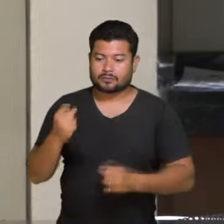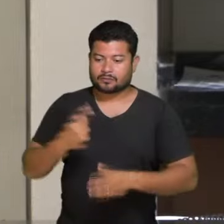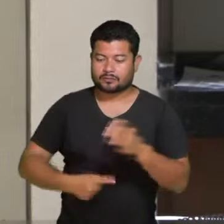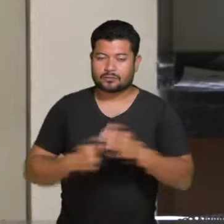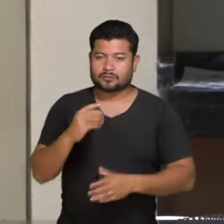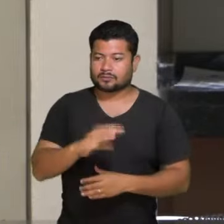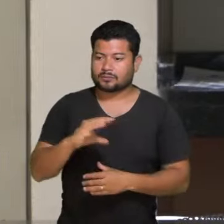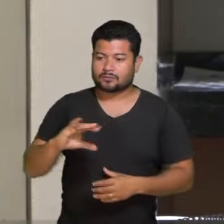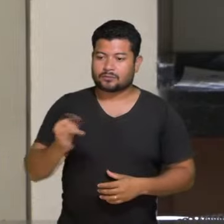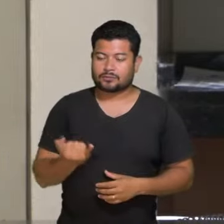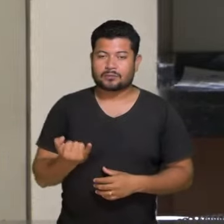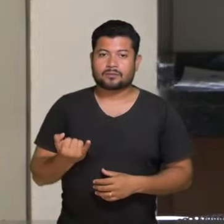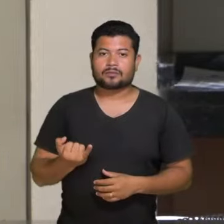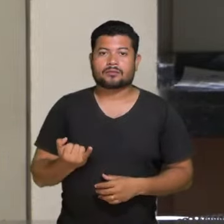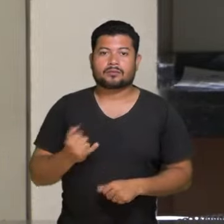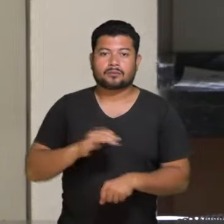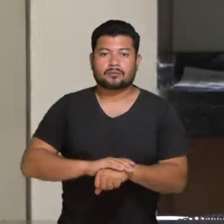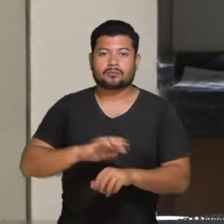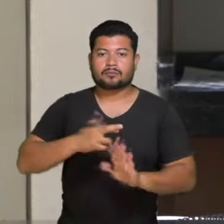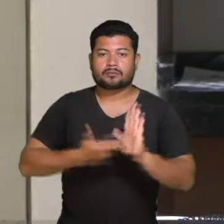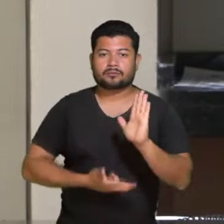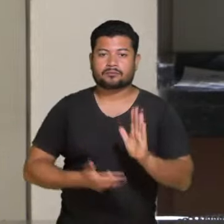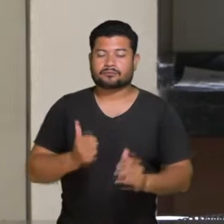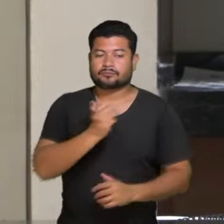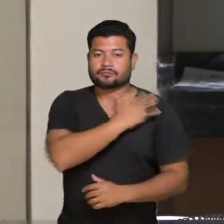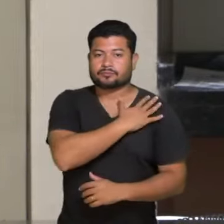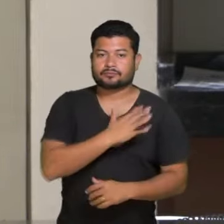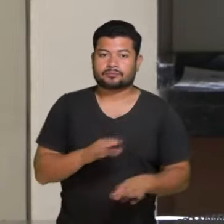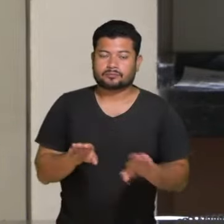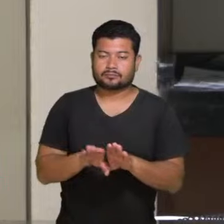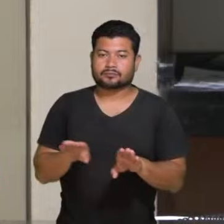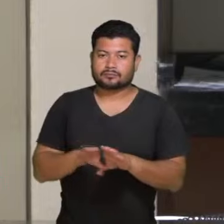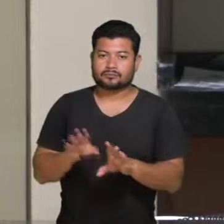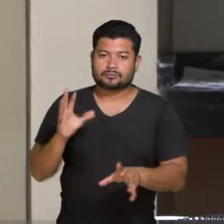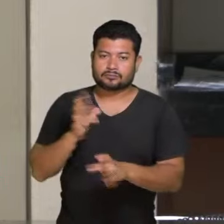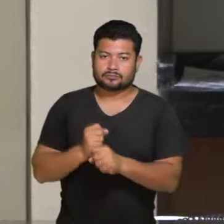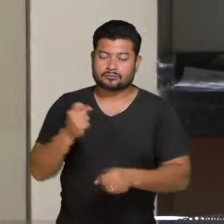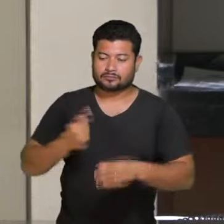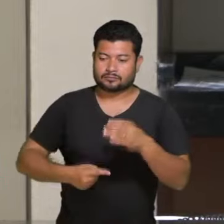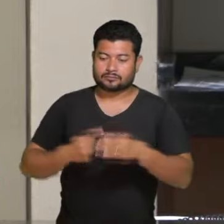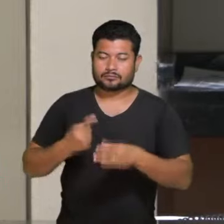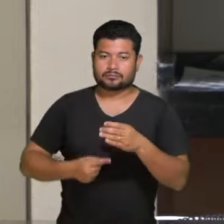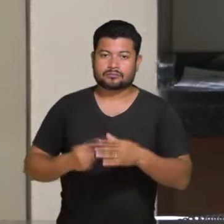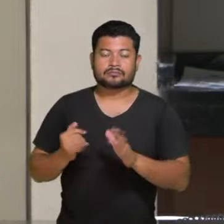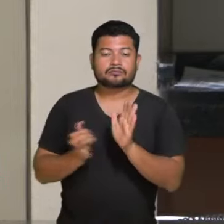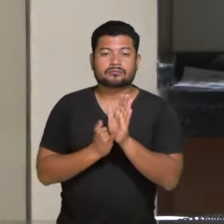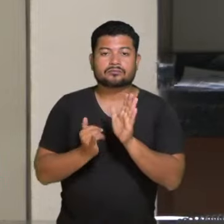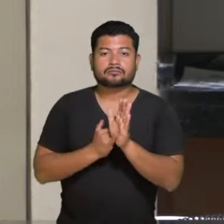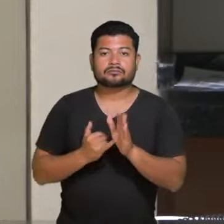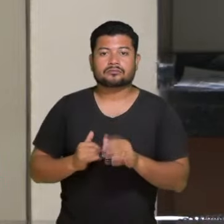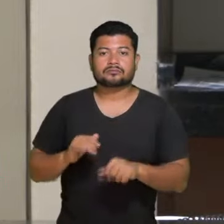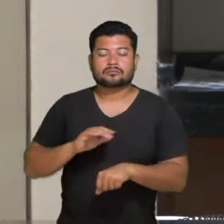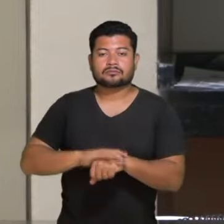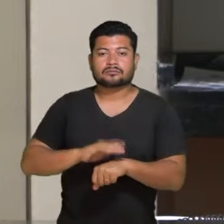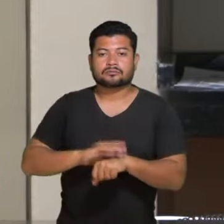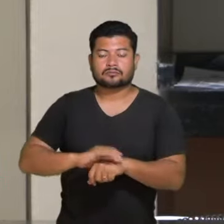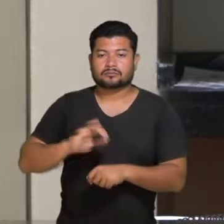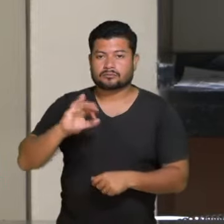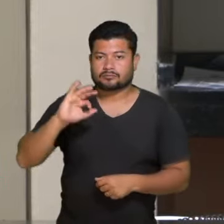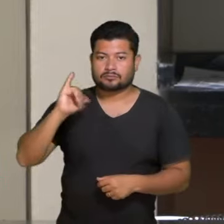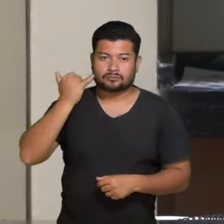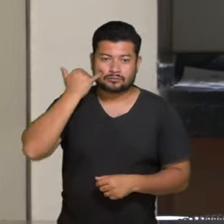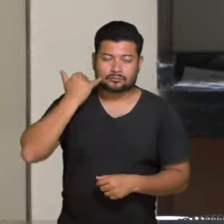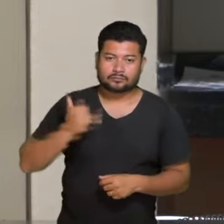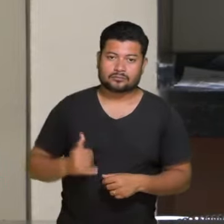Constituição e Justiça, Relatoria, deputado Napoleão Bernardes, Comissão de Finanças e Tributação, Relator, deputado Jessé Lopes, Comissão de Meio Ambiente,